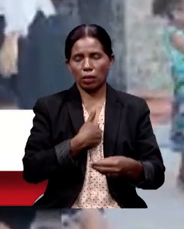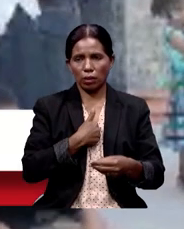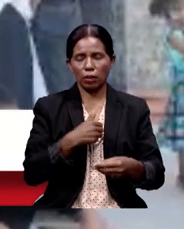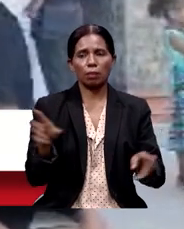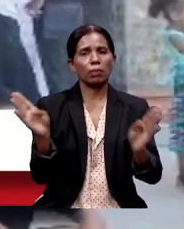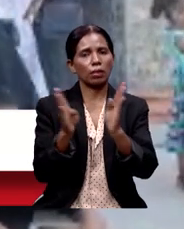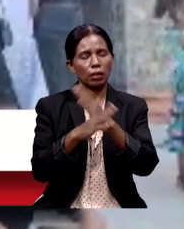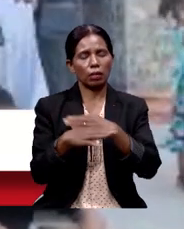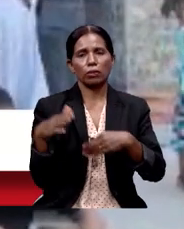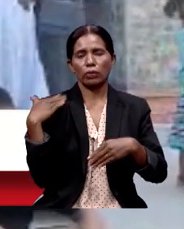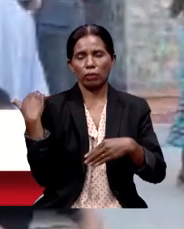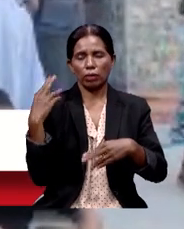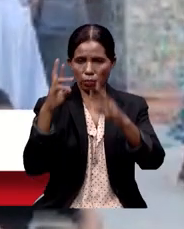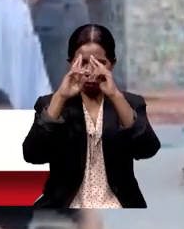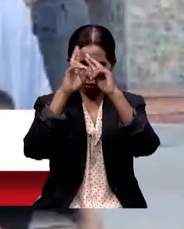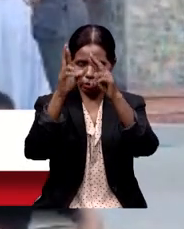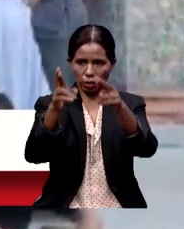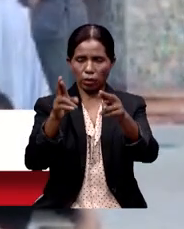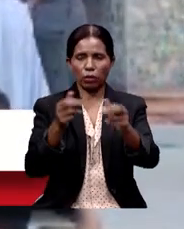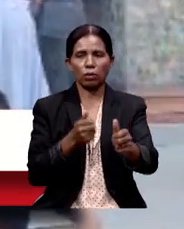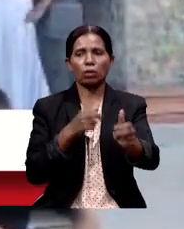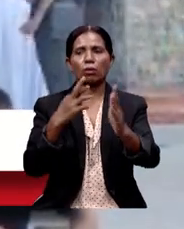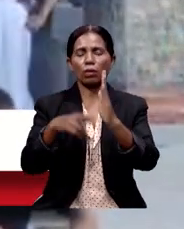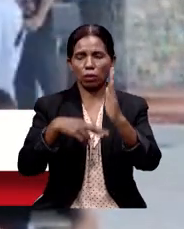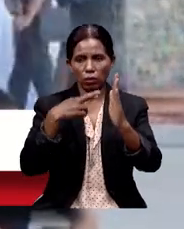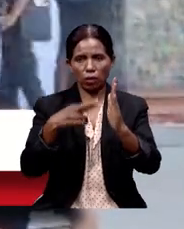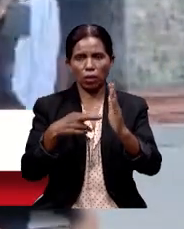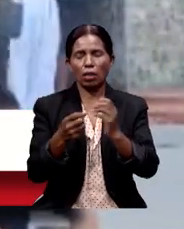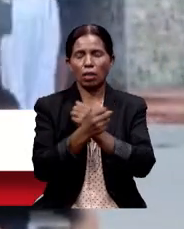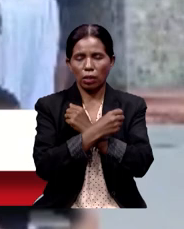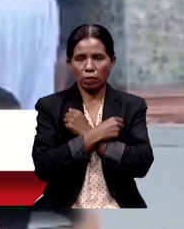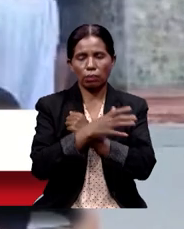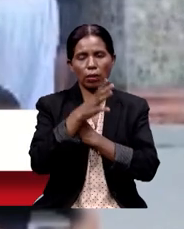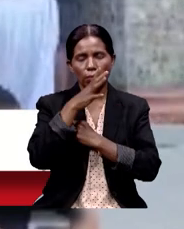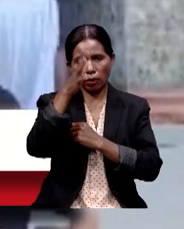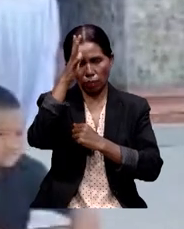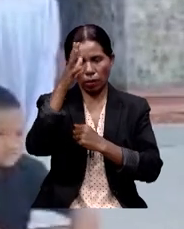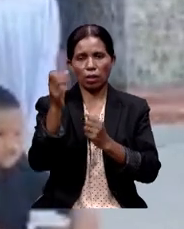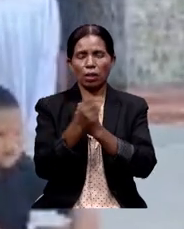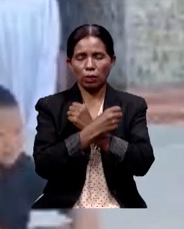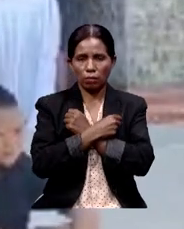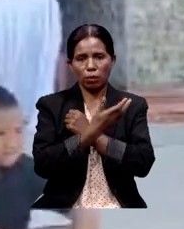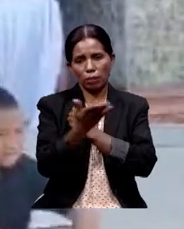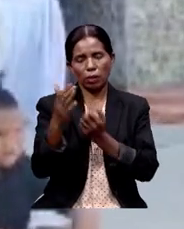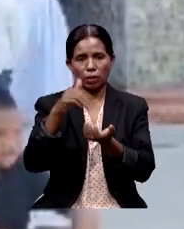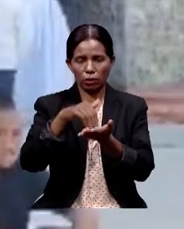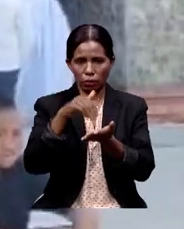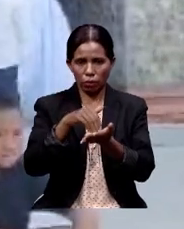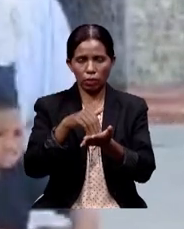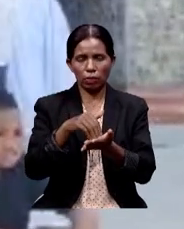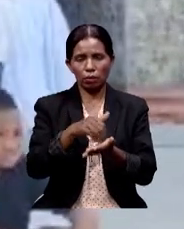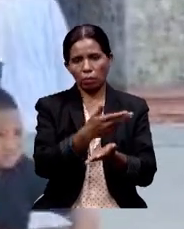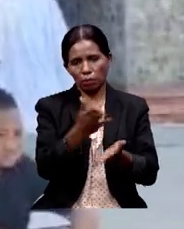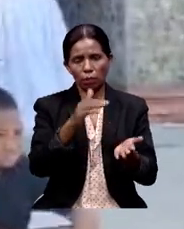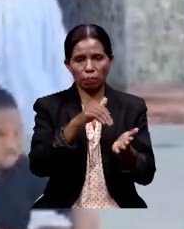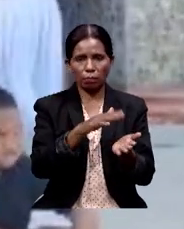nem obediente, cumpre regras, adome e na amam, adome e estudos, a tu né, e me prepara e